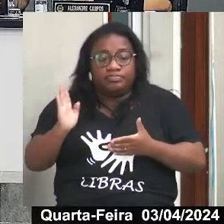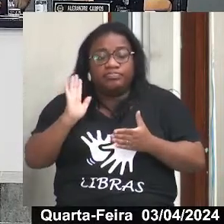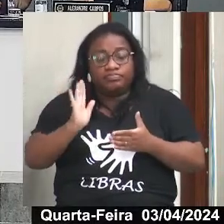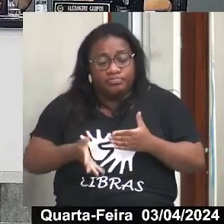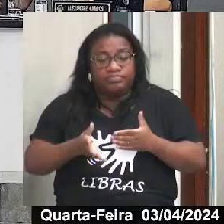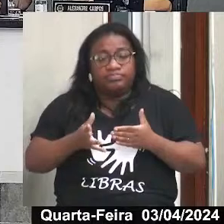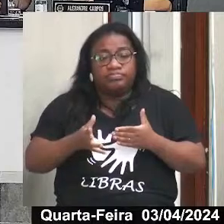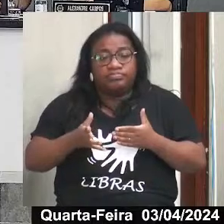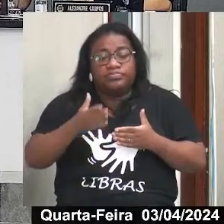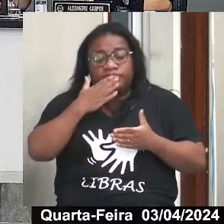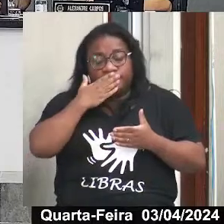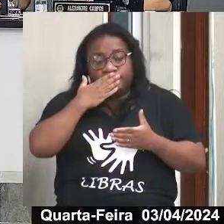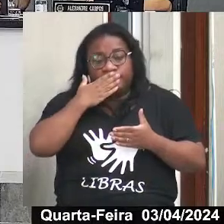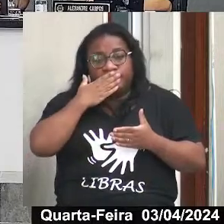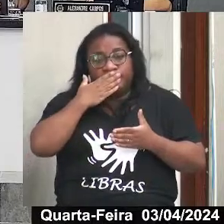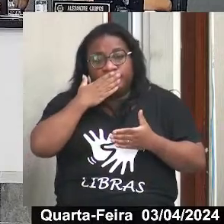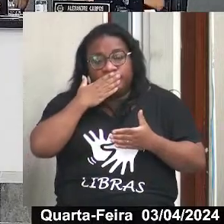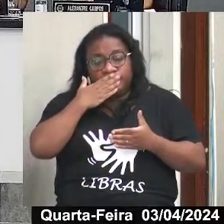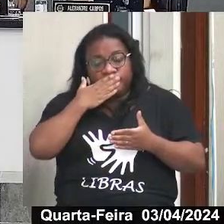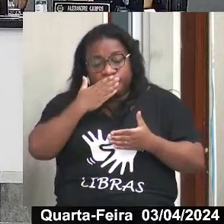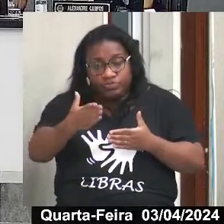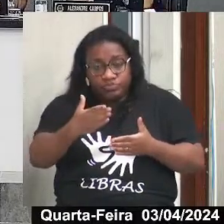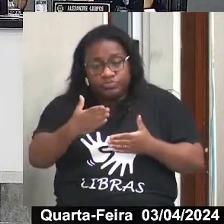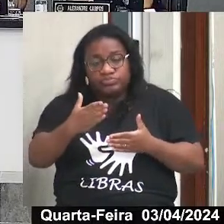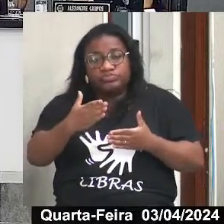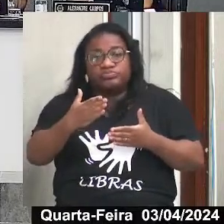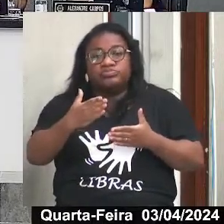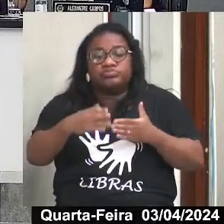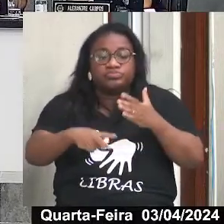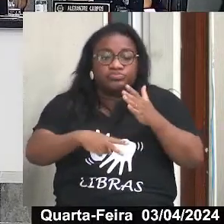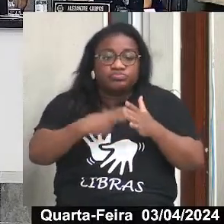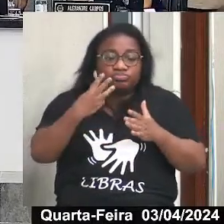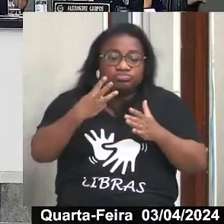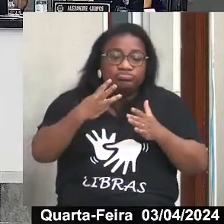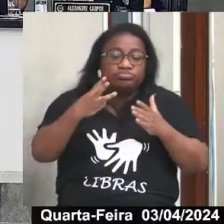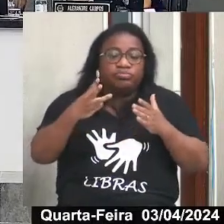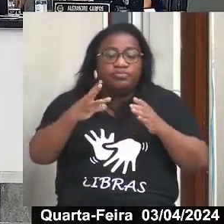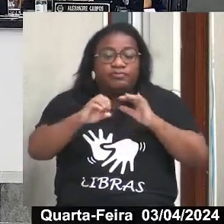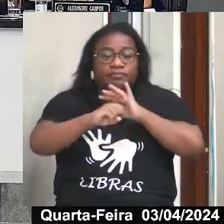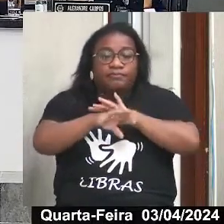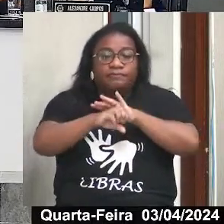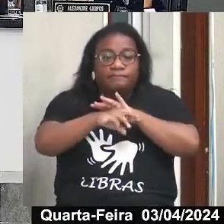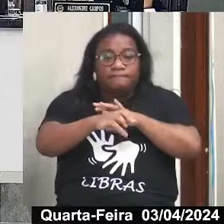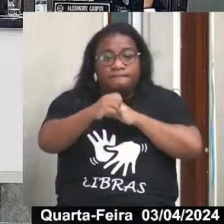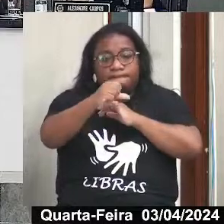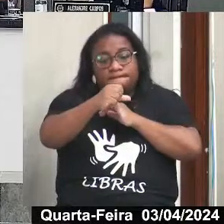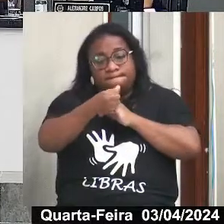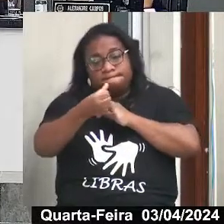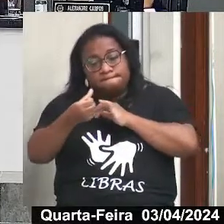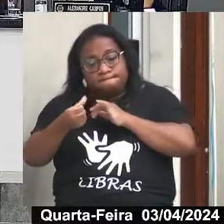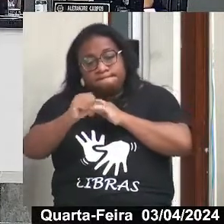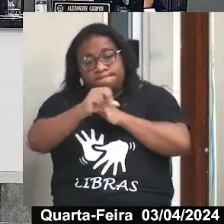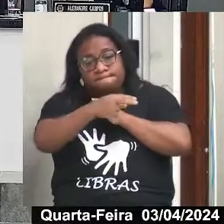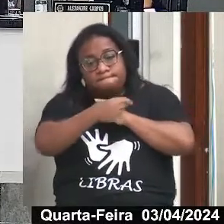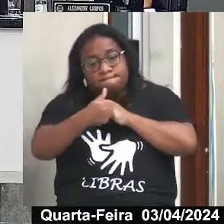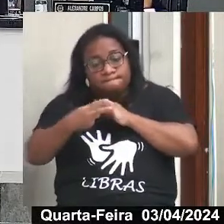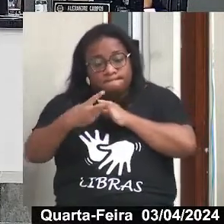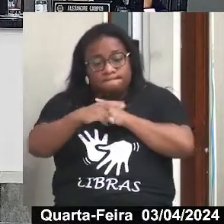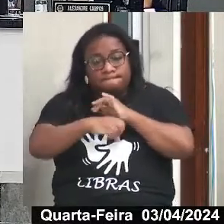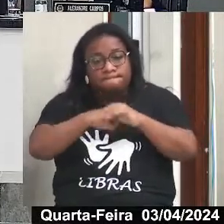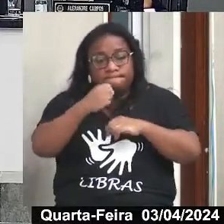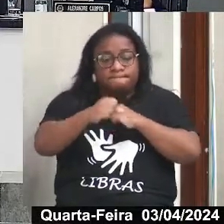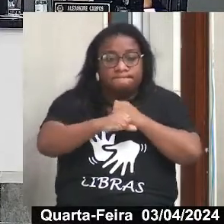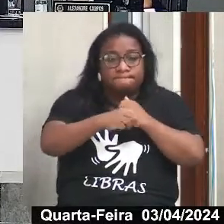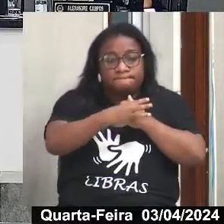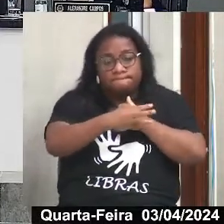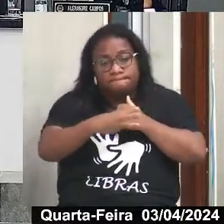está aprovada. Solicito ao senhor secretário que faça a leitura das indicações 96,